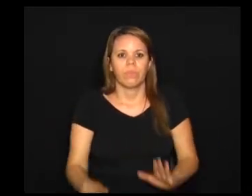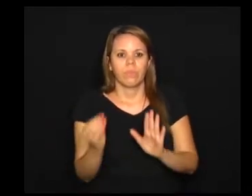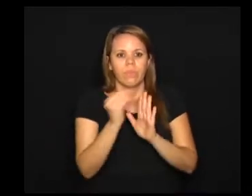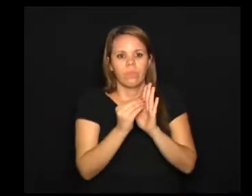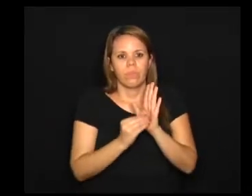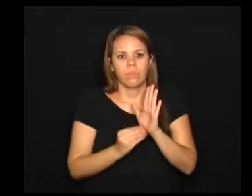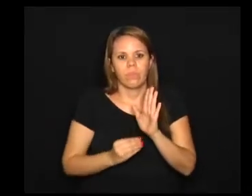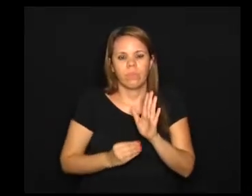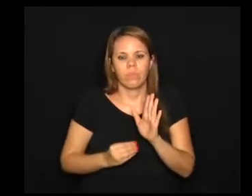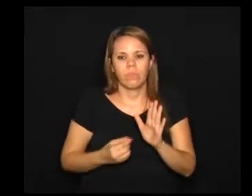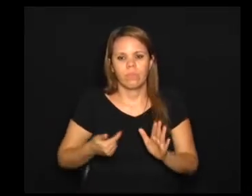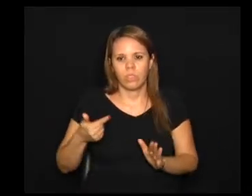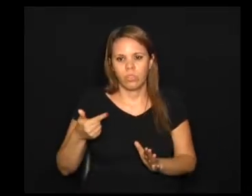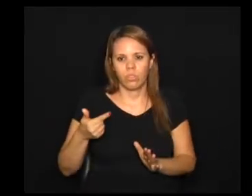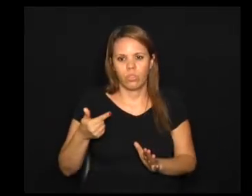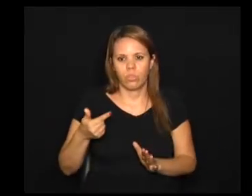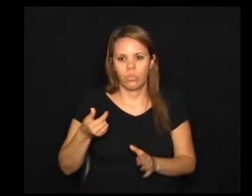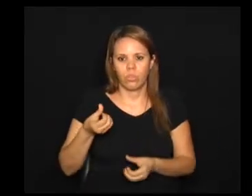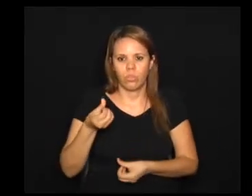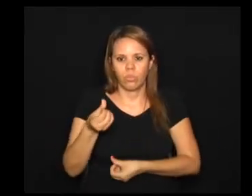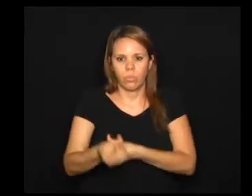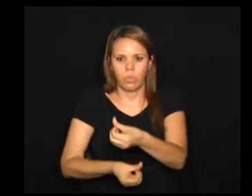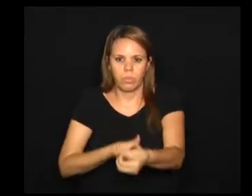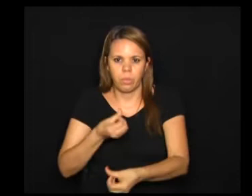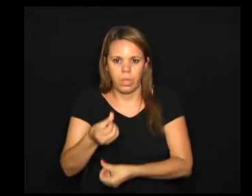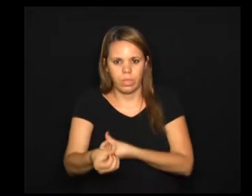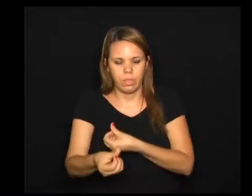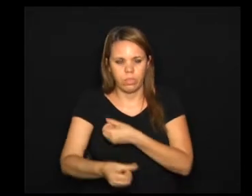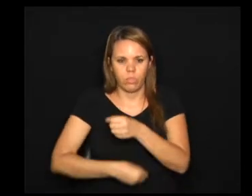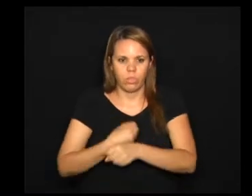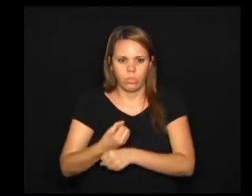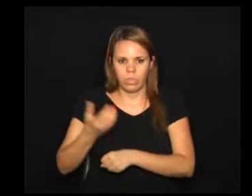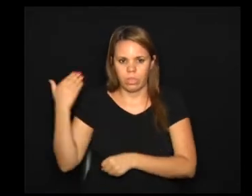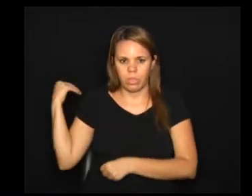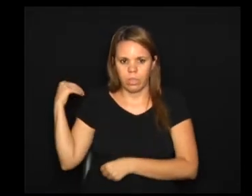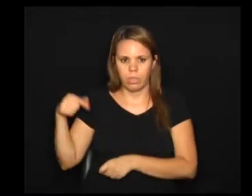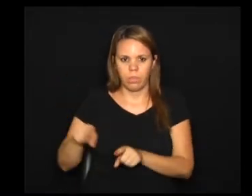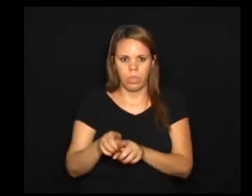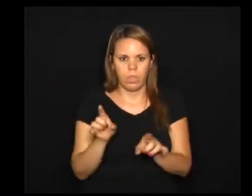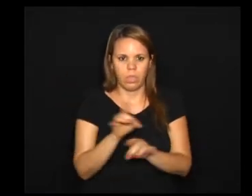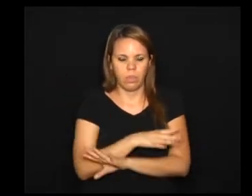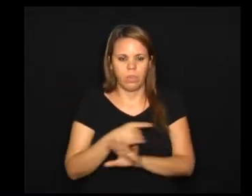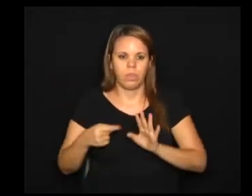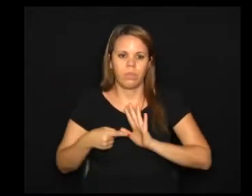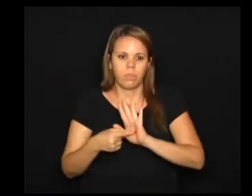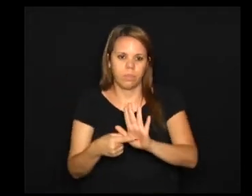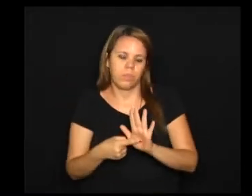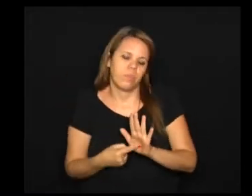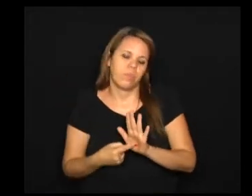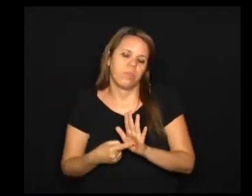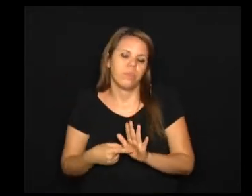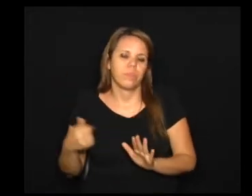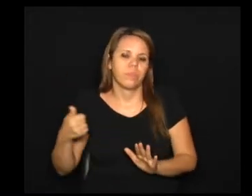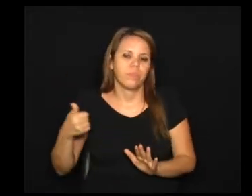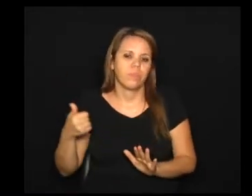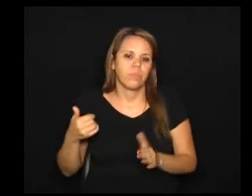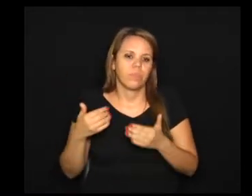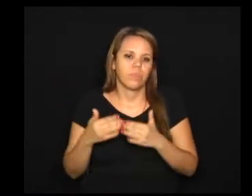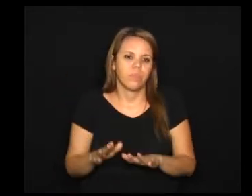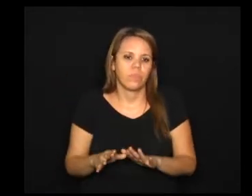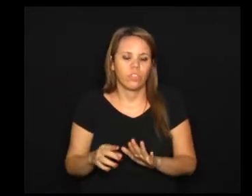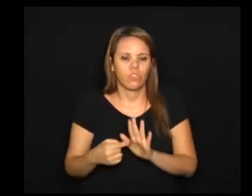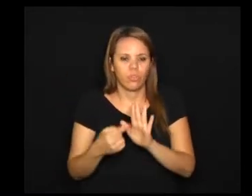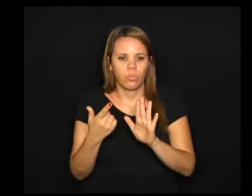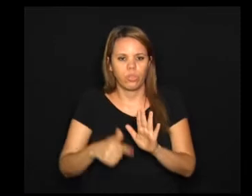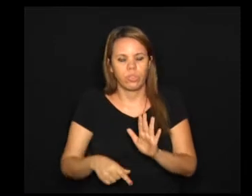para o segundo bimestre, né, que nós até terminamos aqui, Jorge, a apresentação daquela primeira, só estou